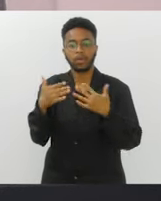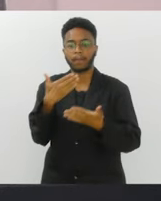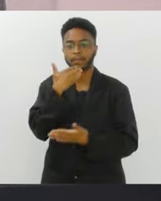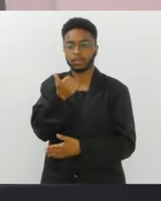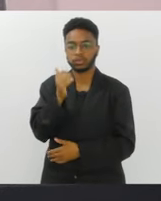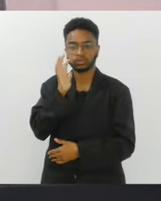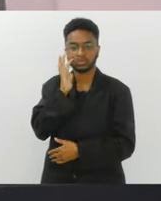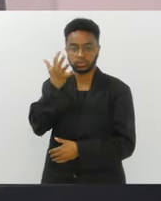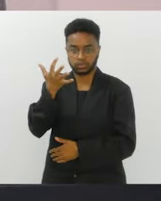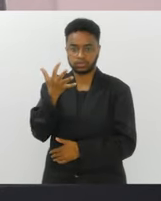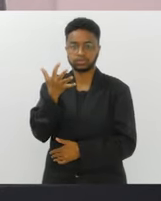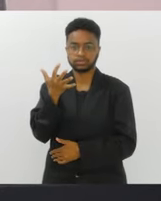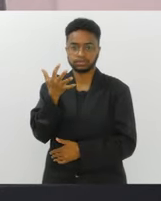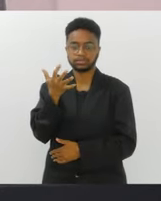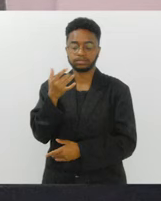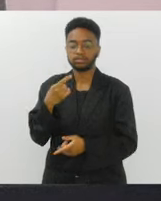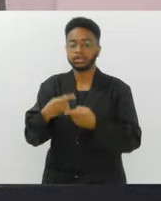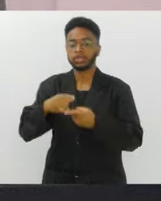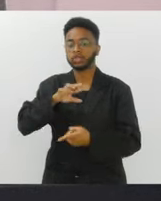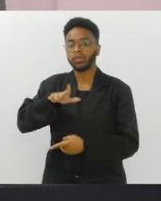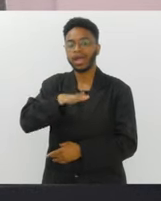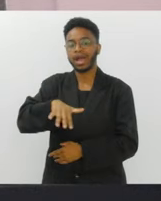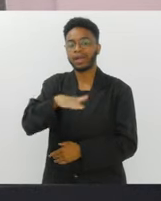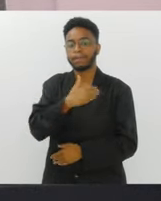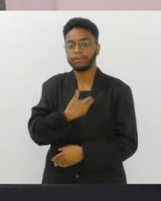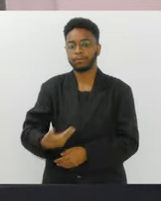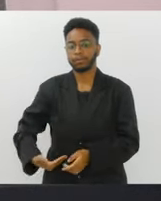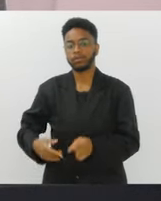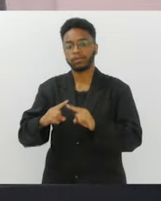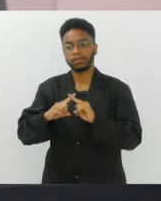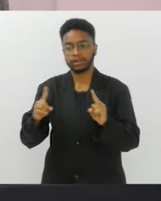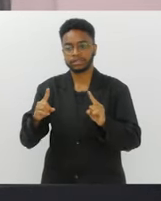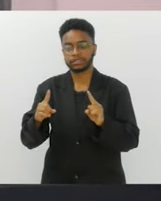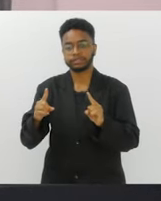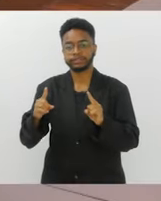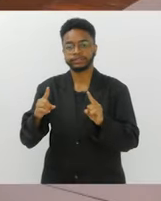possível para um quadro que não é de serviço público, mas de calamidade pública.